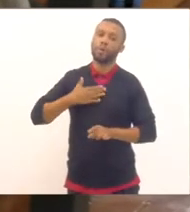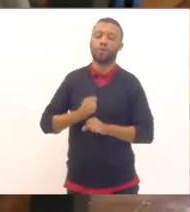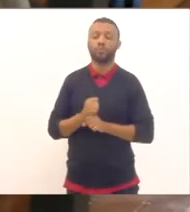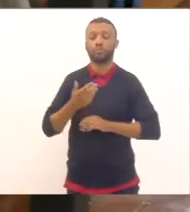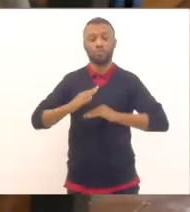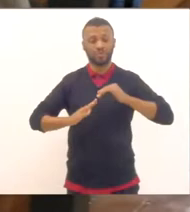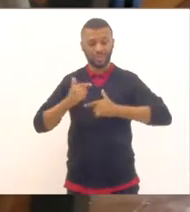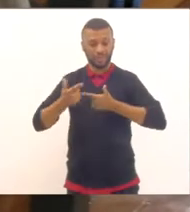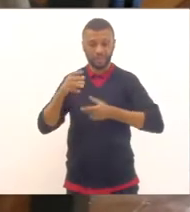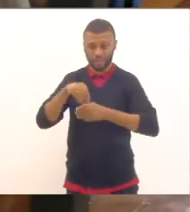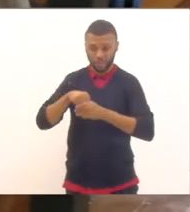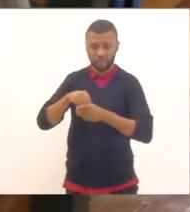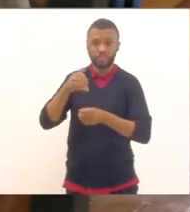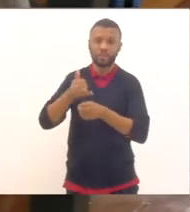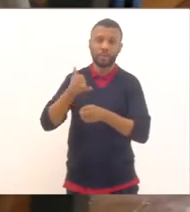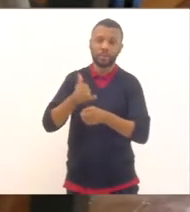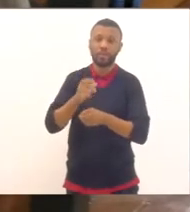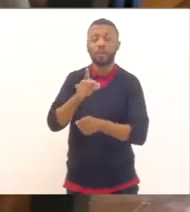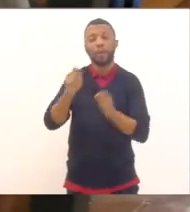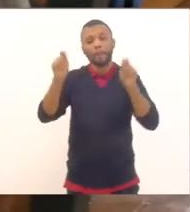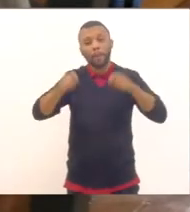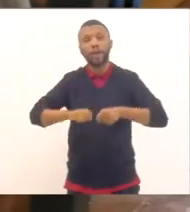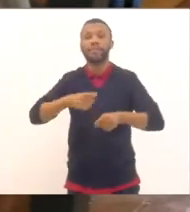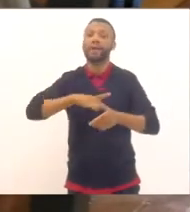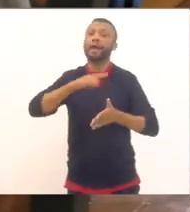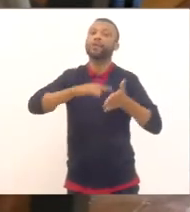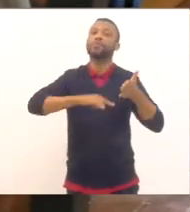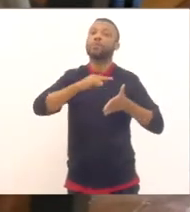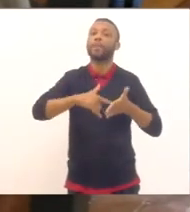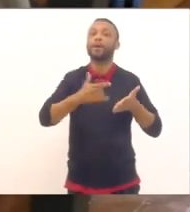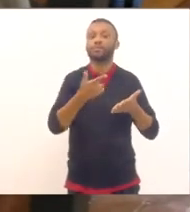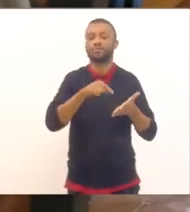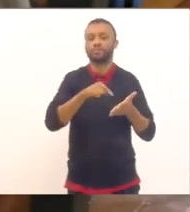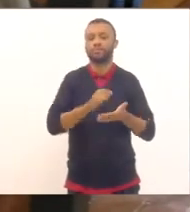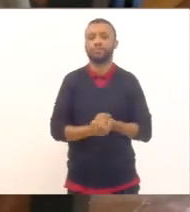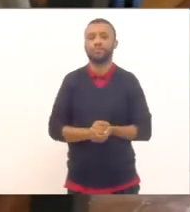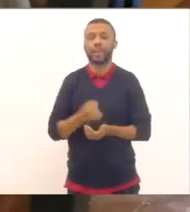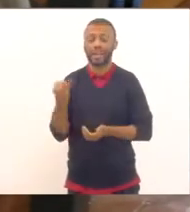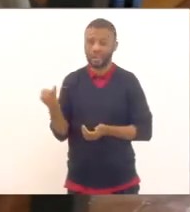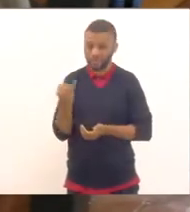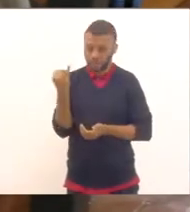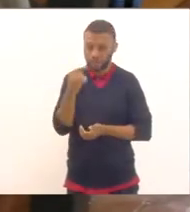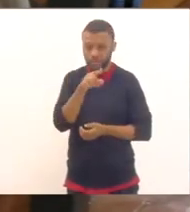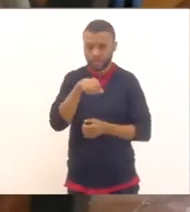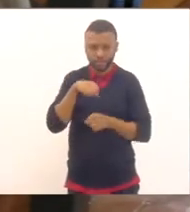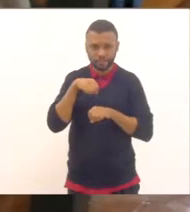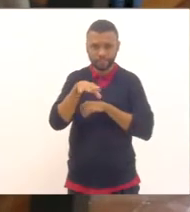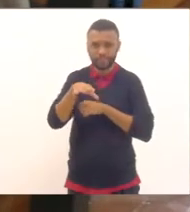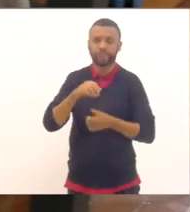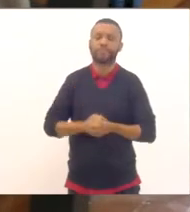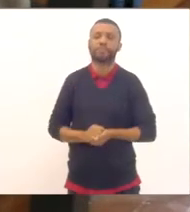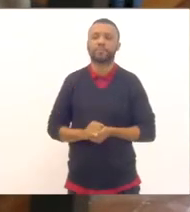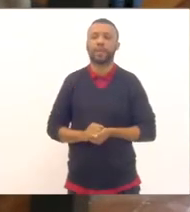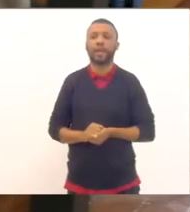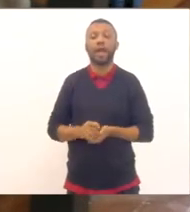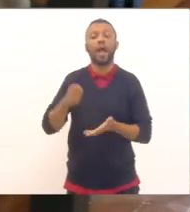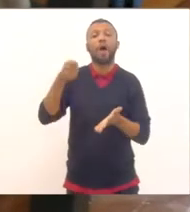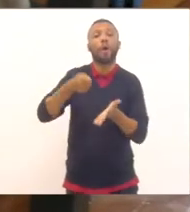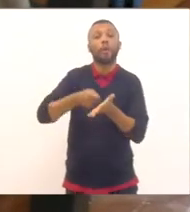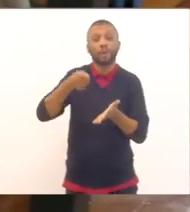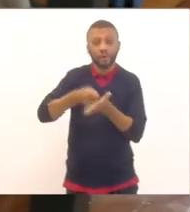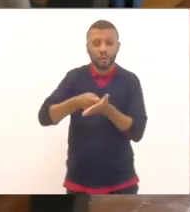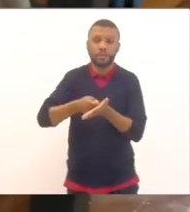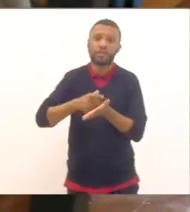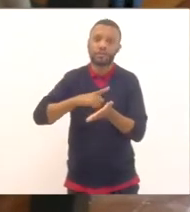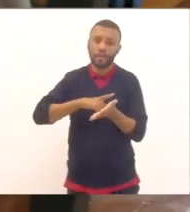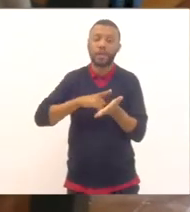ferro velho só vão poder funcionar por esse documento em mãos importante que você vai para o pai é obrigatório a